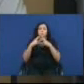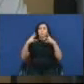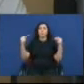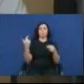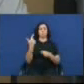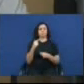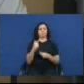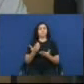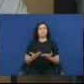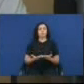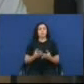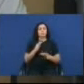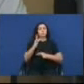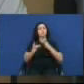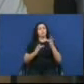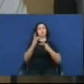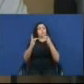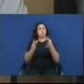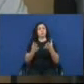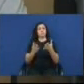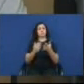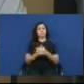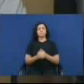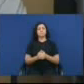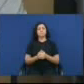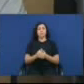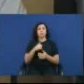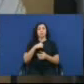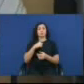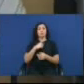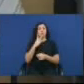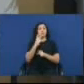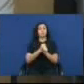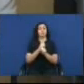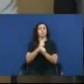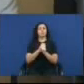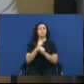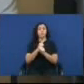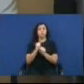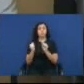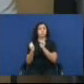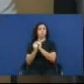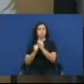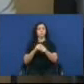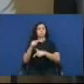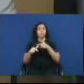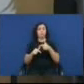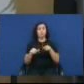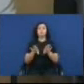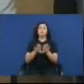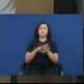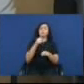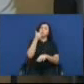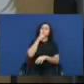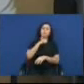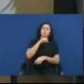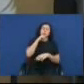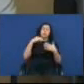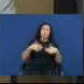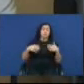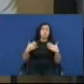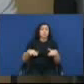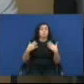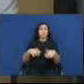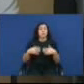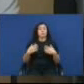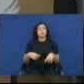famílias aqui comigo, que o dependente químico faz 2 anos que trabalha comigo, tá aí família, e tem uma mãe aqui também, desesperada, que o